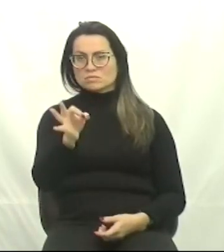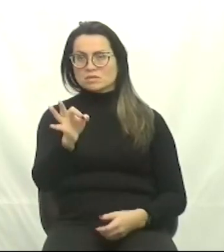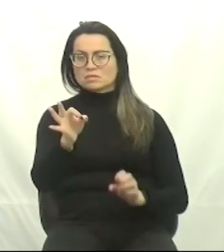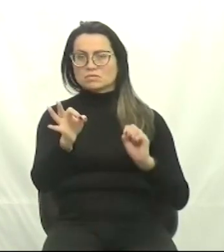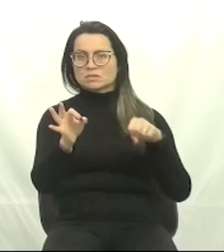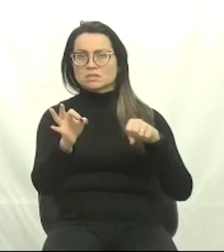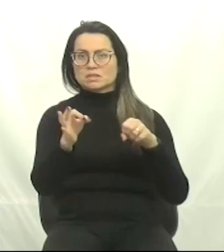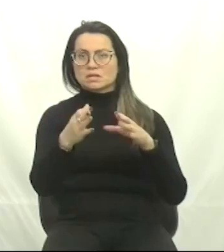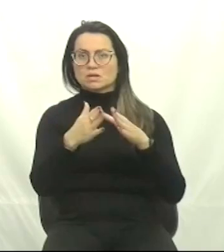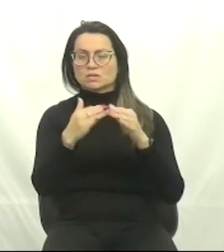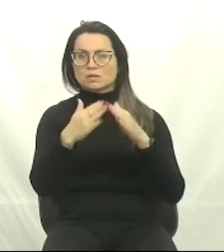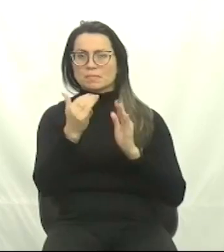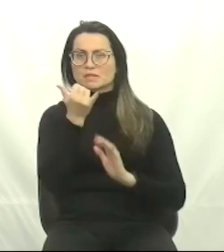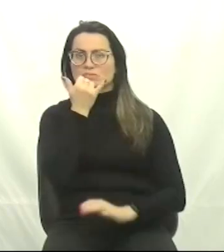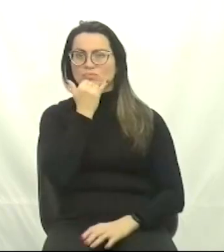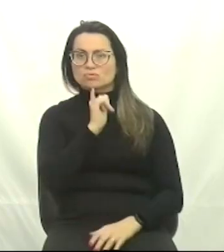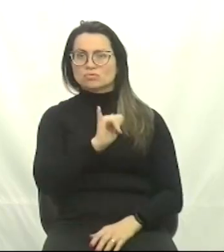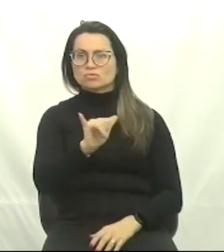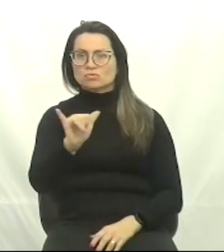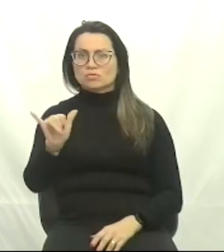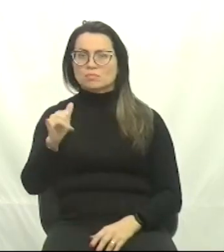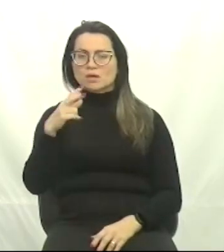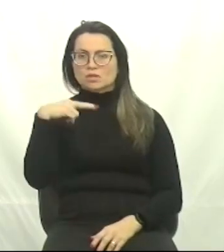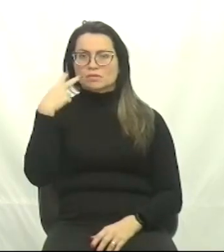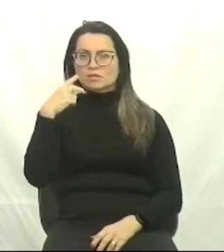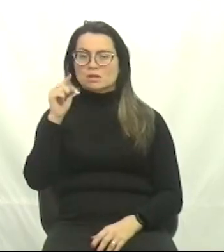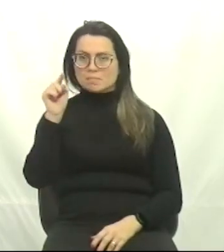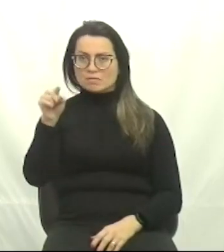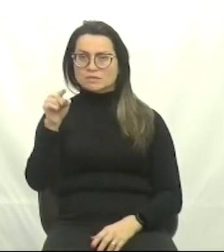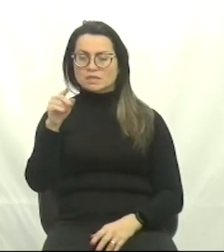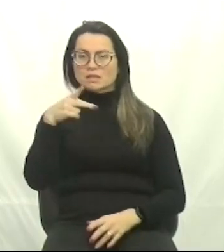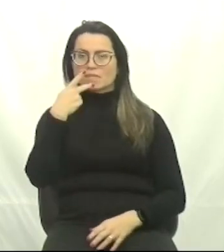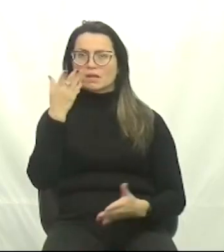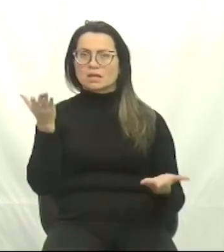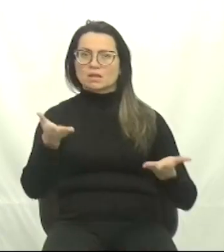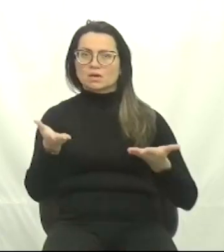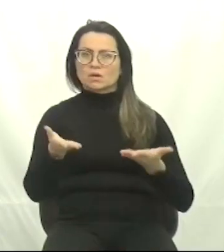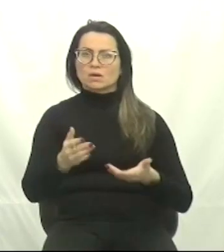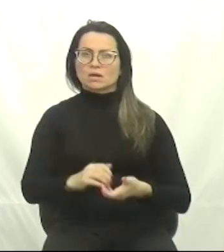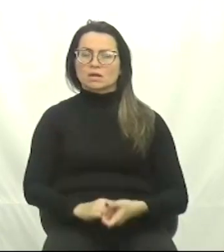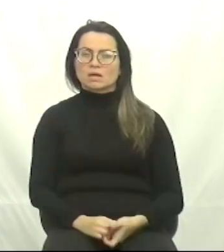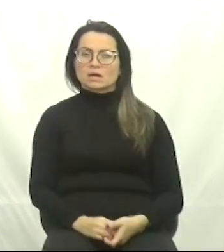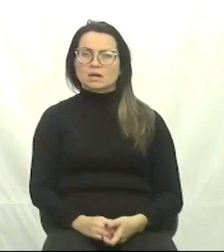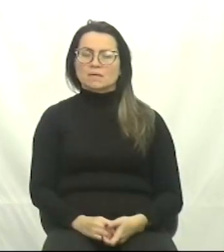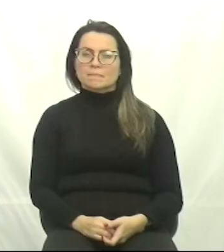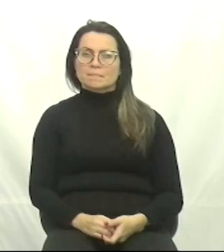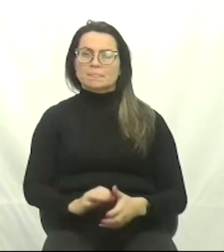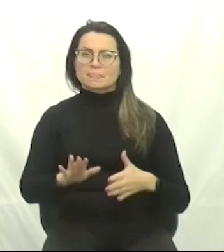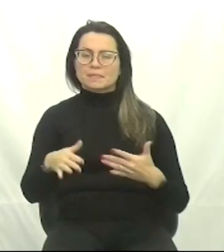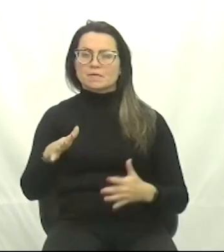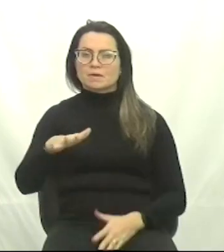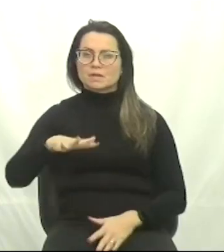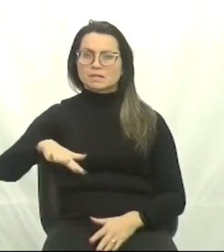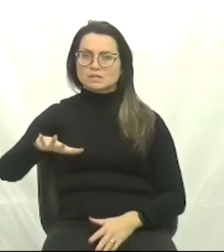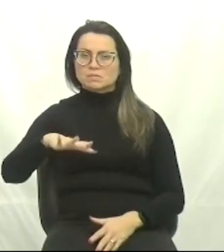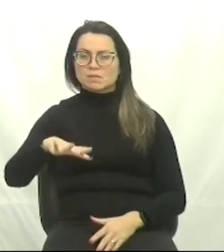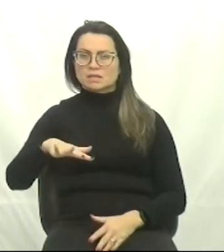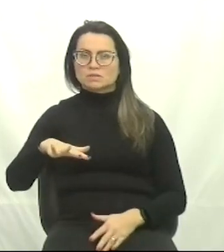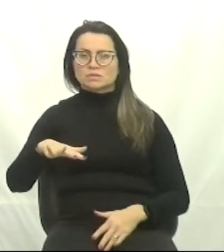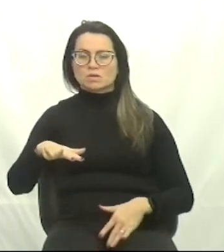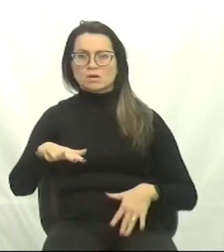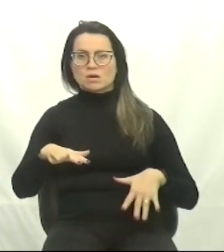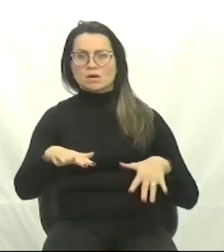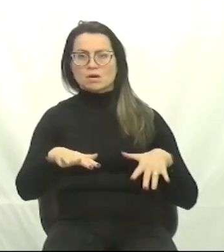só peço desculpa aos vereadores e para você que está falando. Esse espaço foi concedido por uma